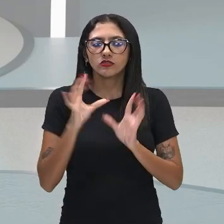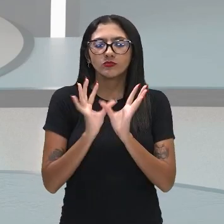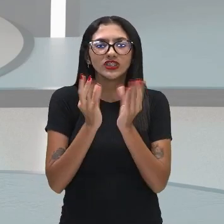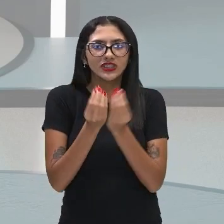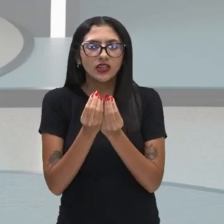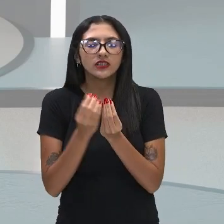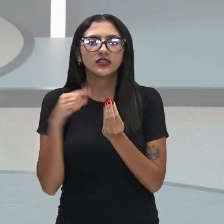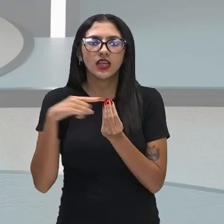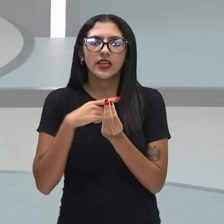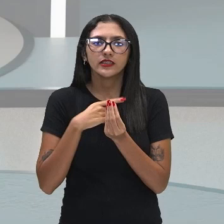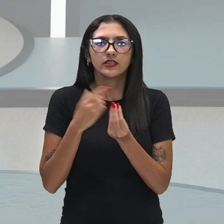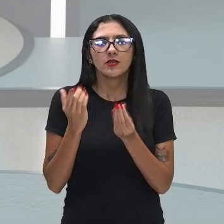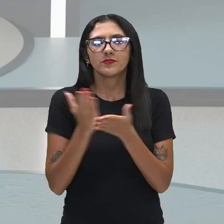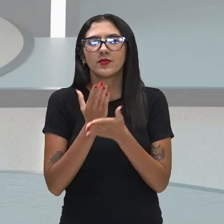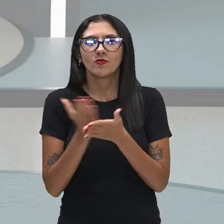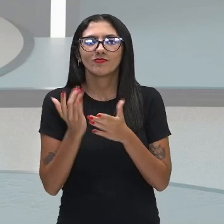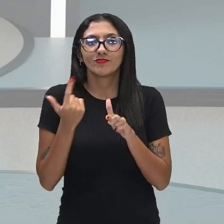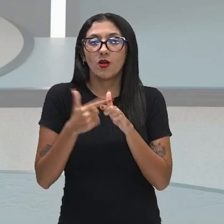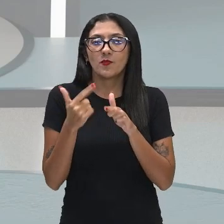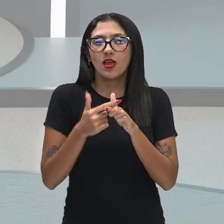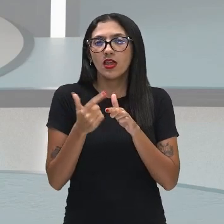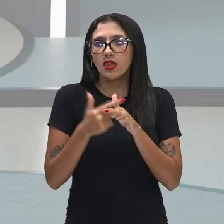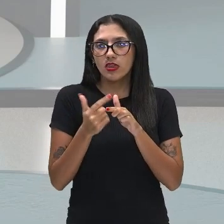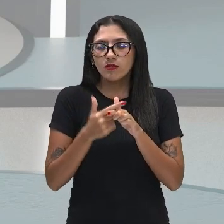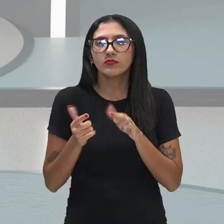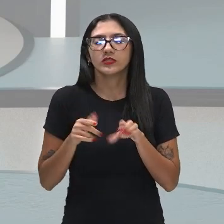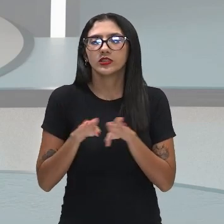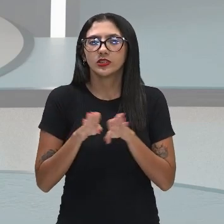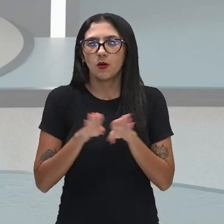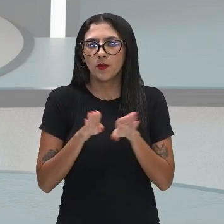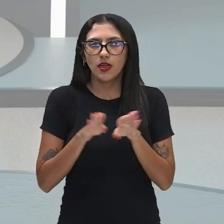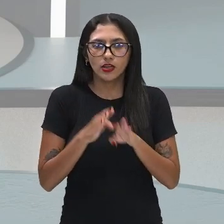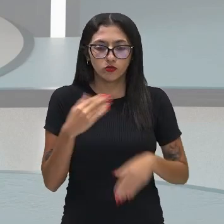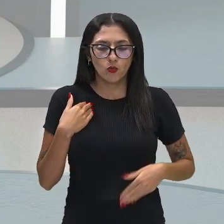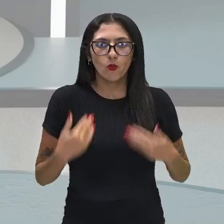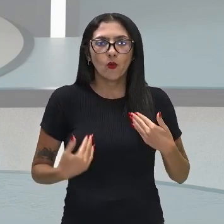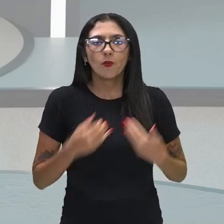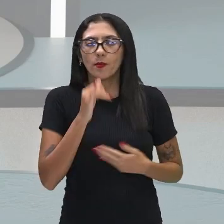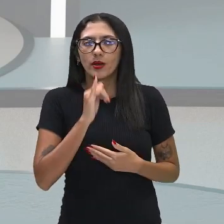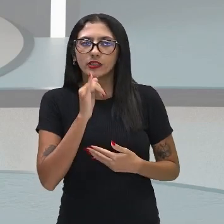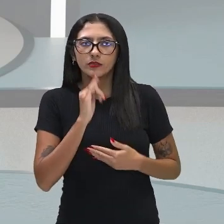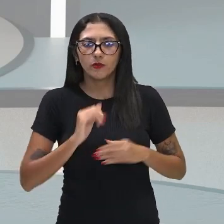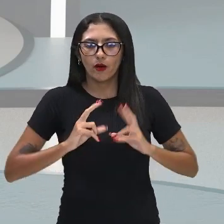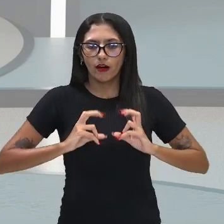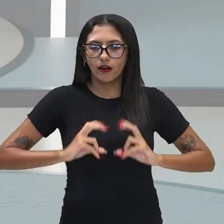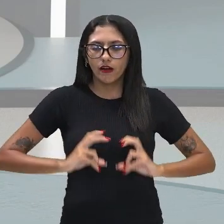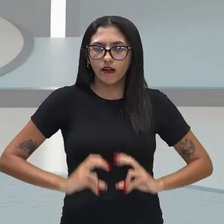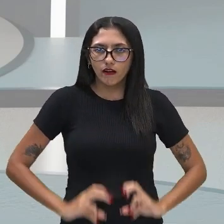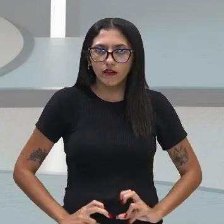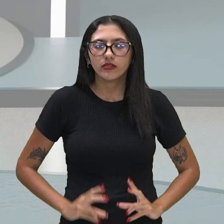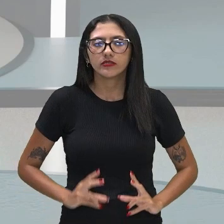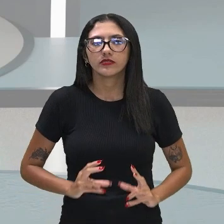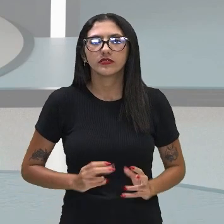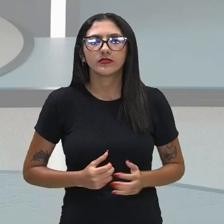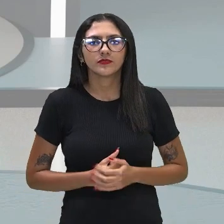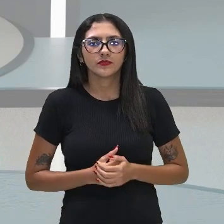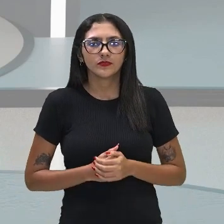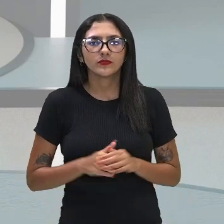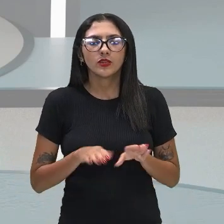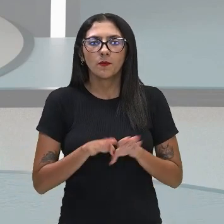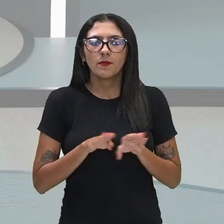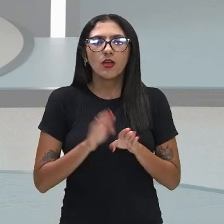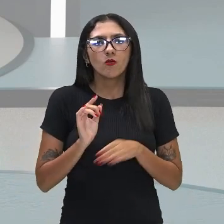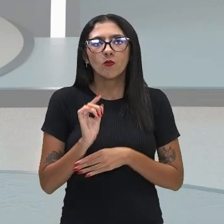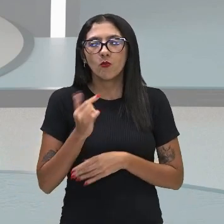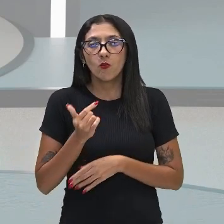né, desencadeando algo que você possa ter aí a desenvolver, tipo um câncer. O mais comum que começou a acontecer